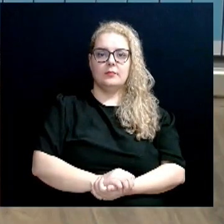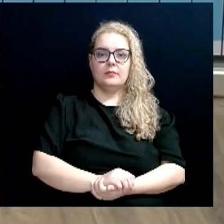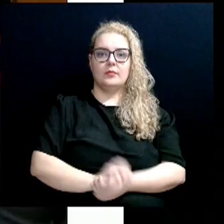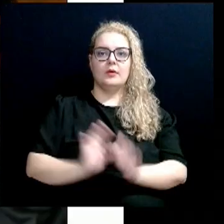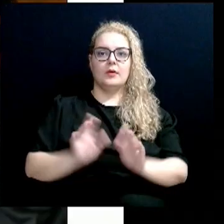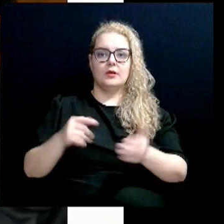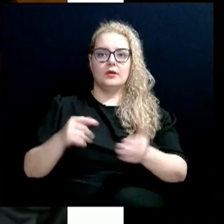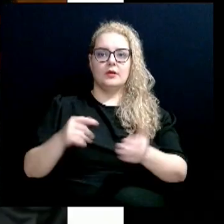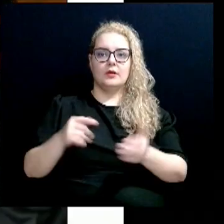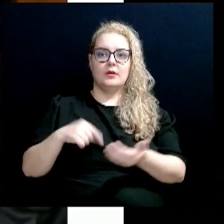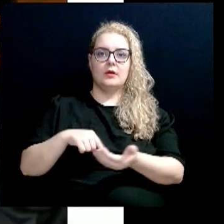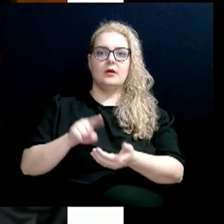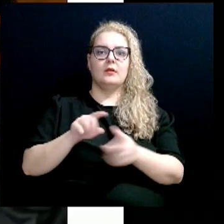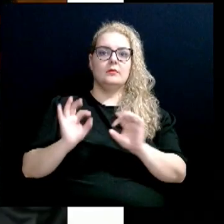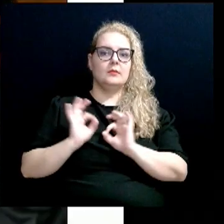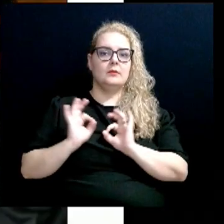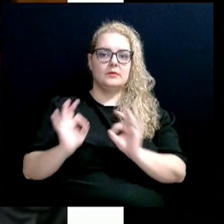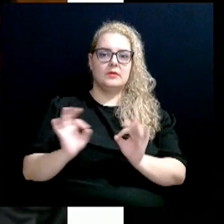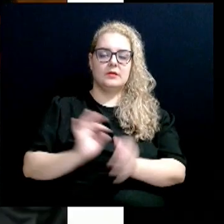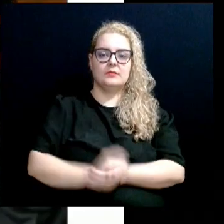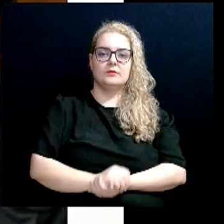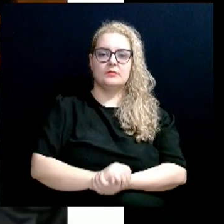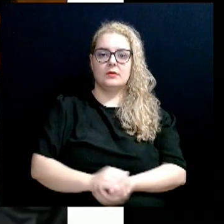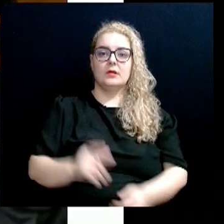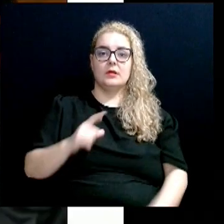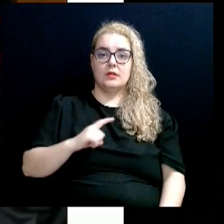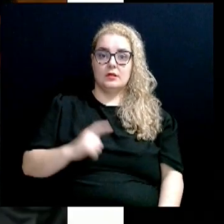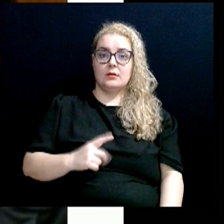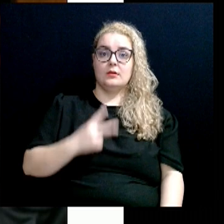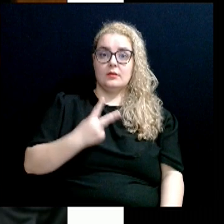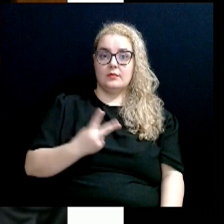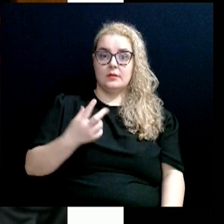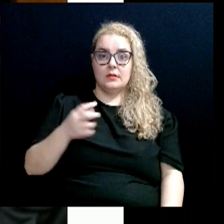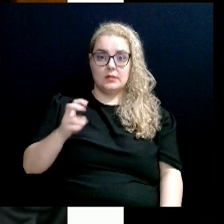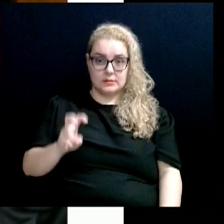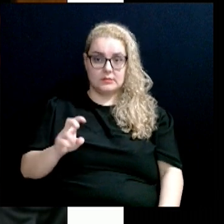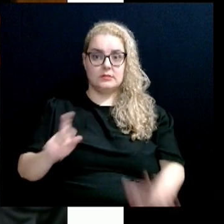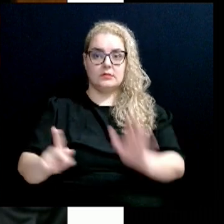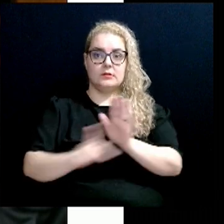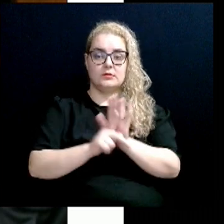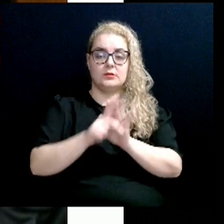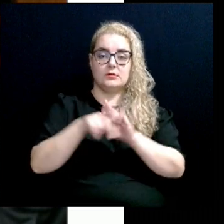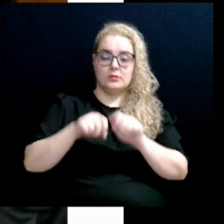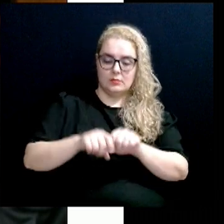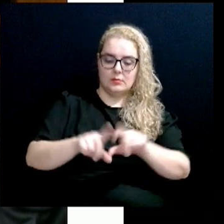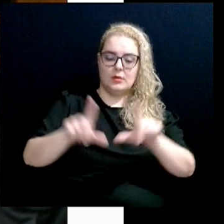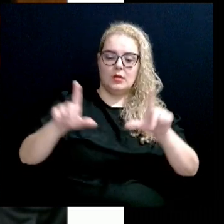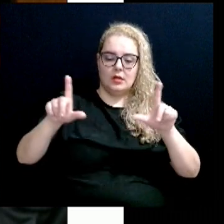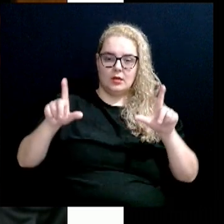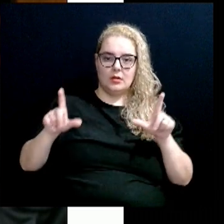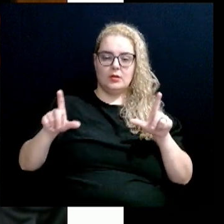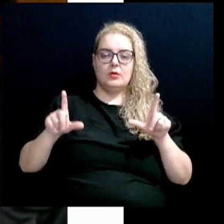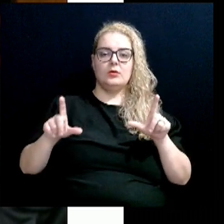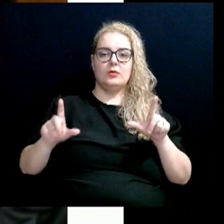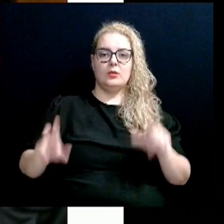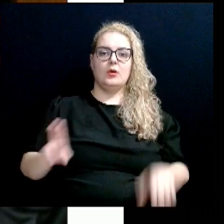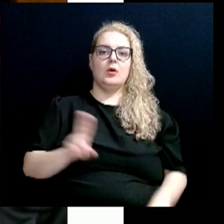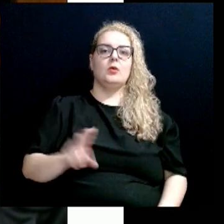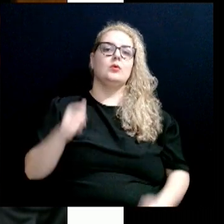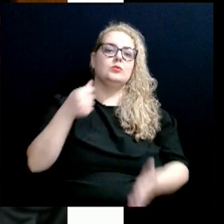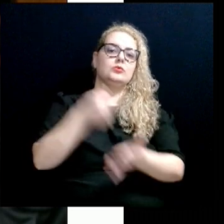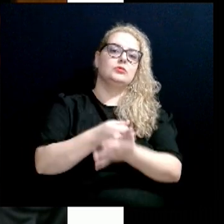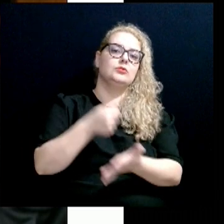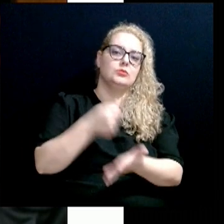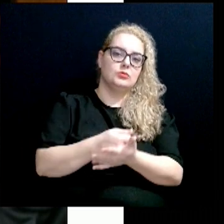no ponto, nós temos hoje 25 projetos. O destaque fica para o uso obrigatório de focinheira